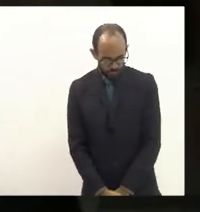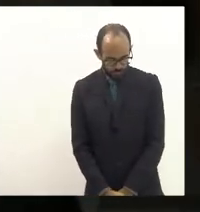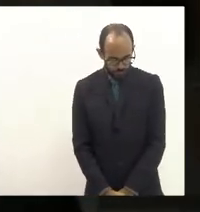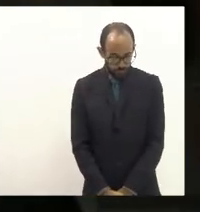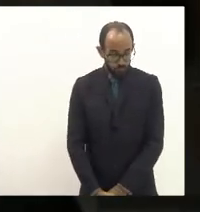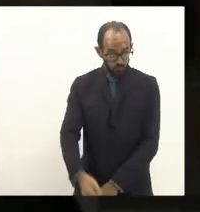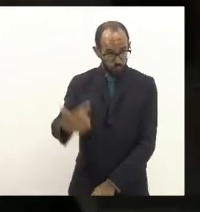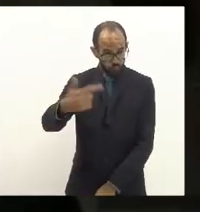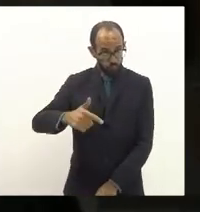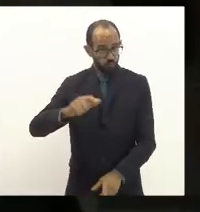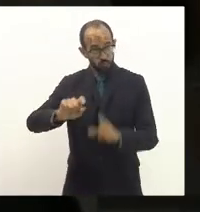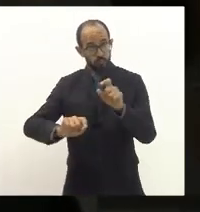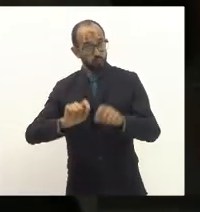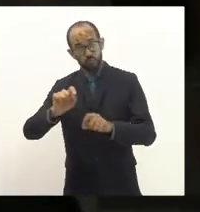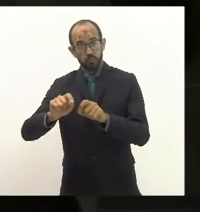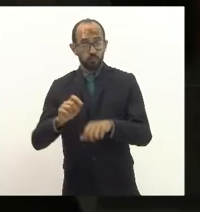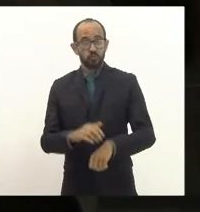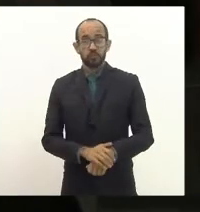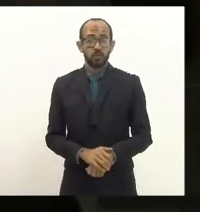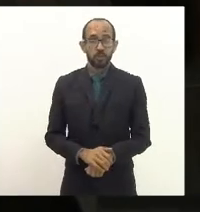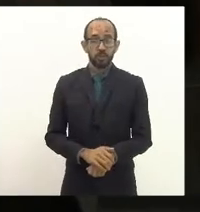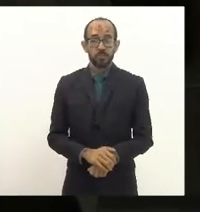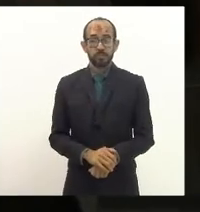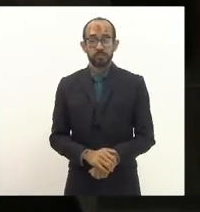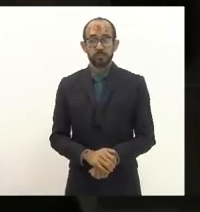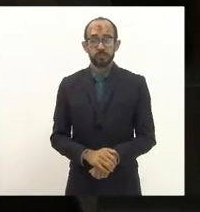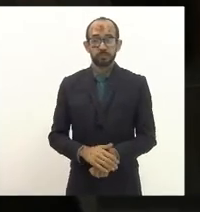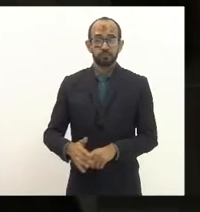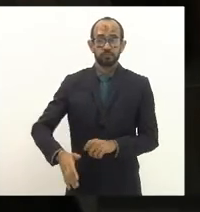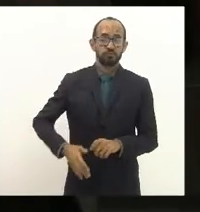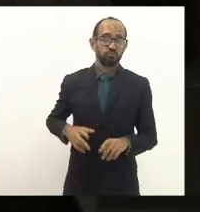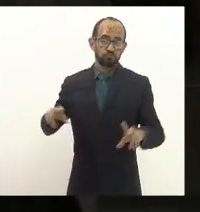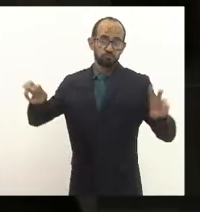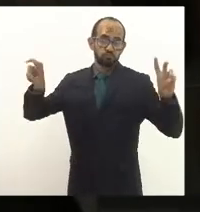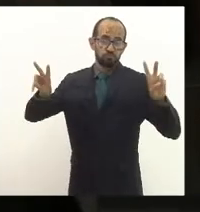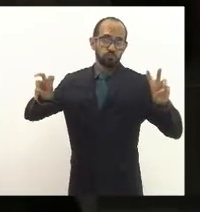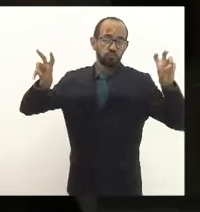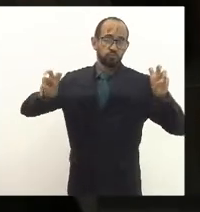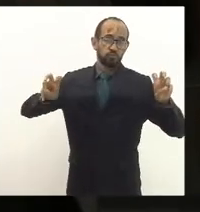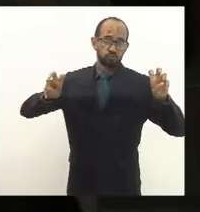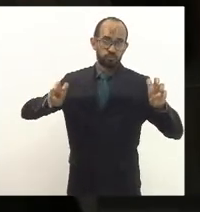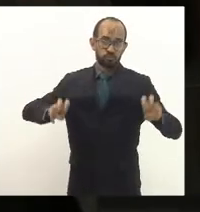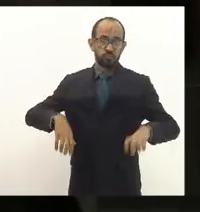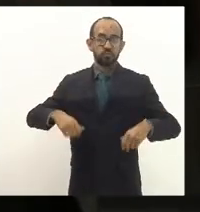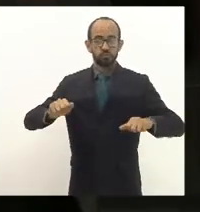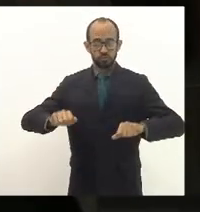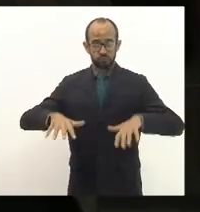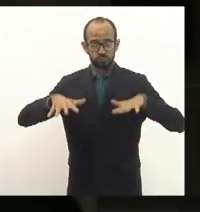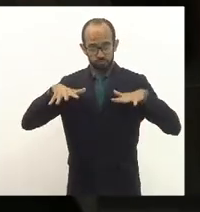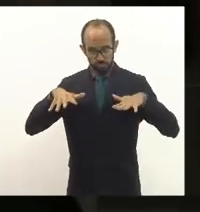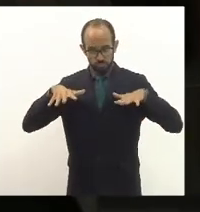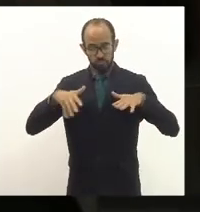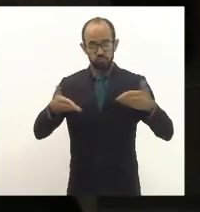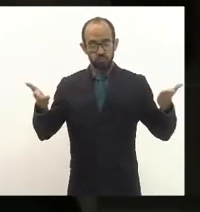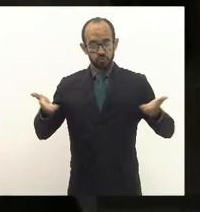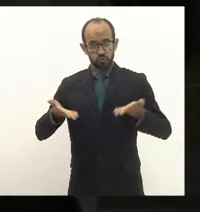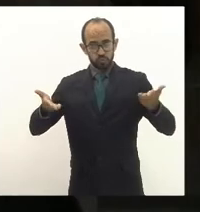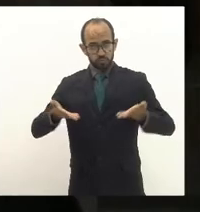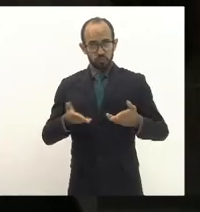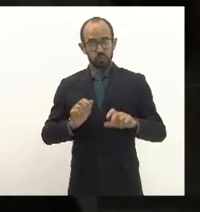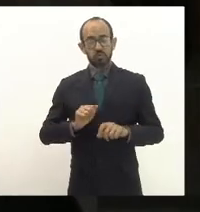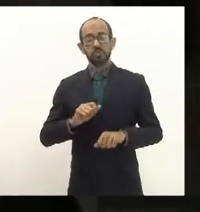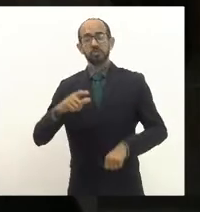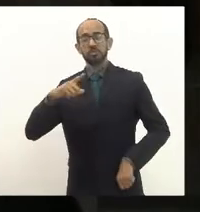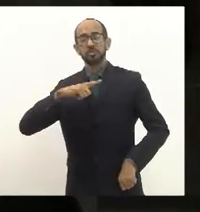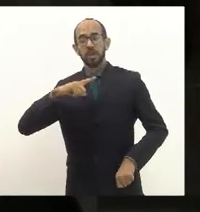Mais uma vez, a pauta da Assembleia do dia de hoje trata de